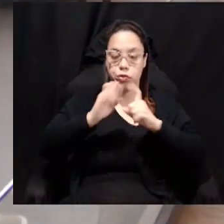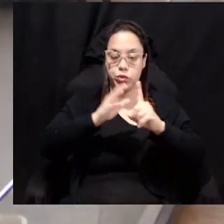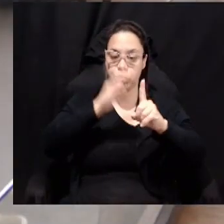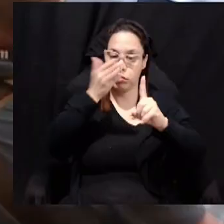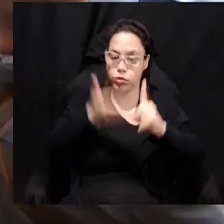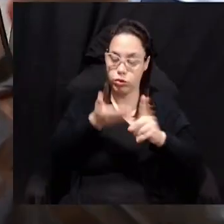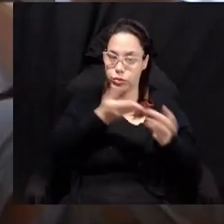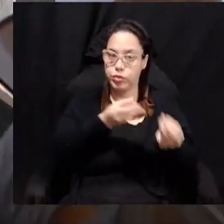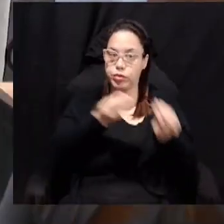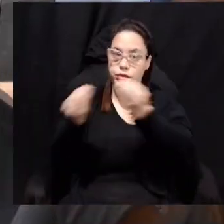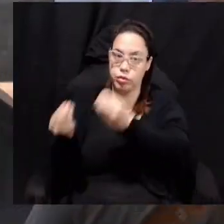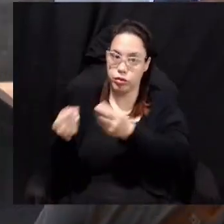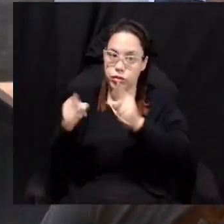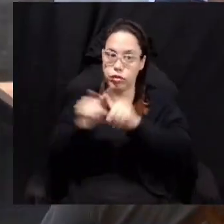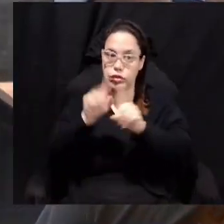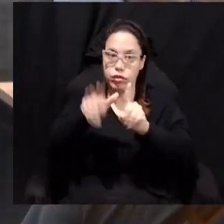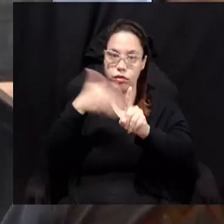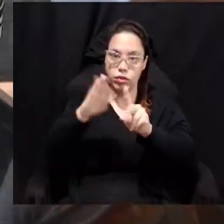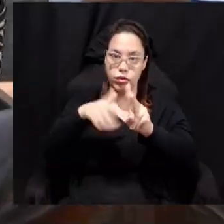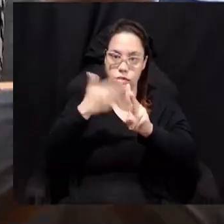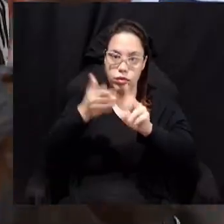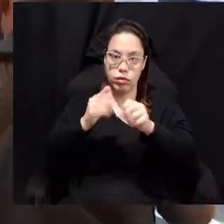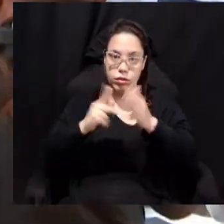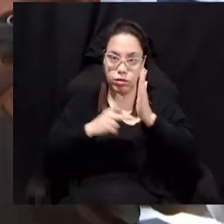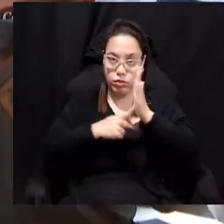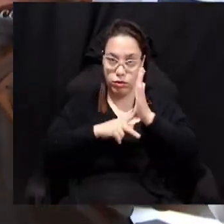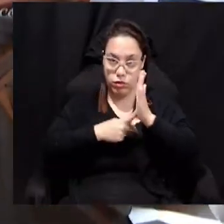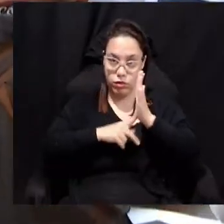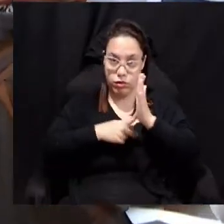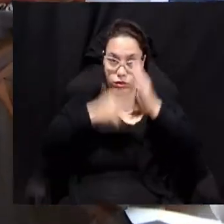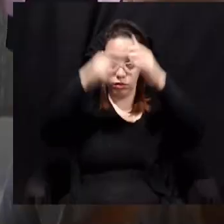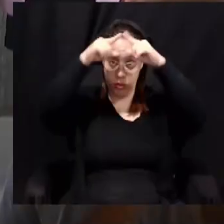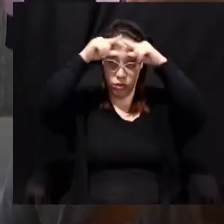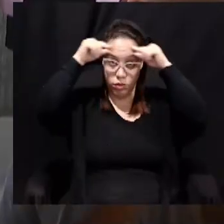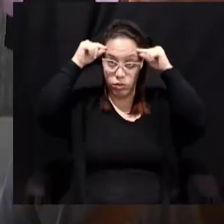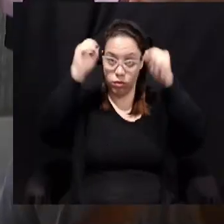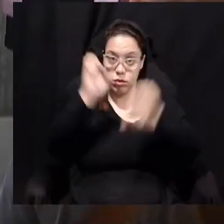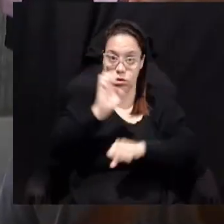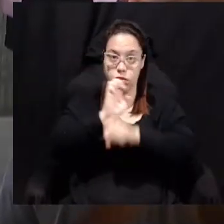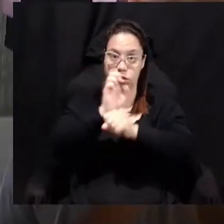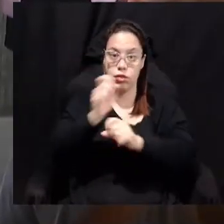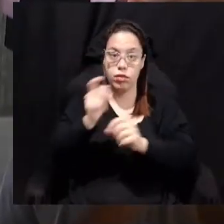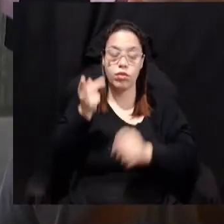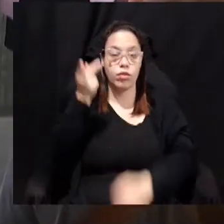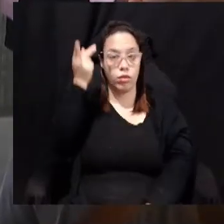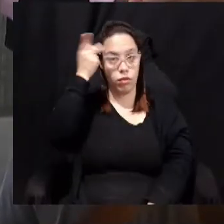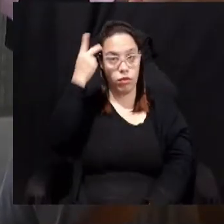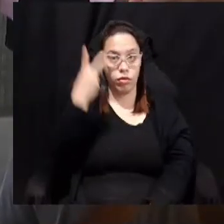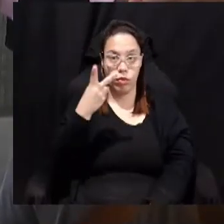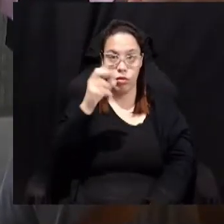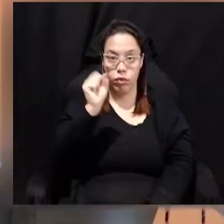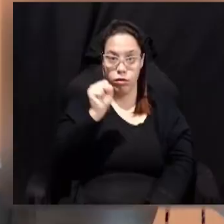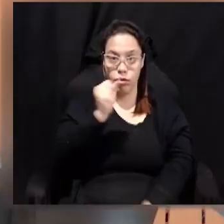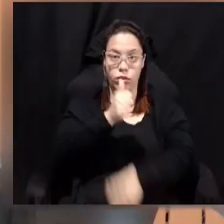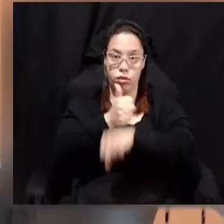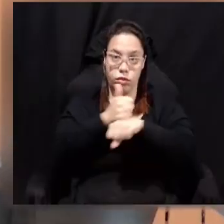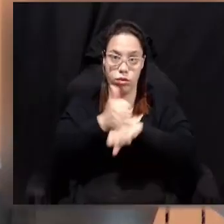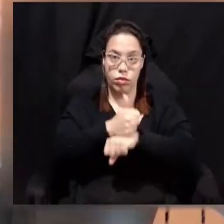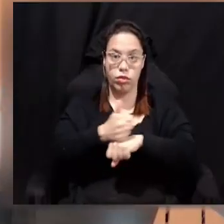também homenagens do Sindicato dos Enfermeiros do Estado de São Paulo a 28 profissionais da